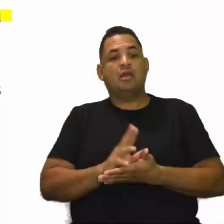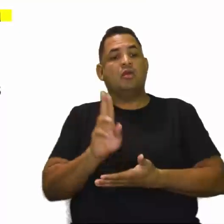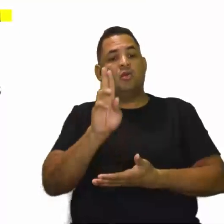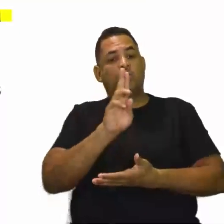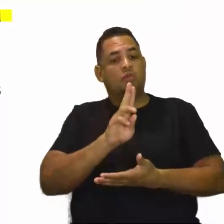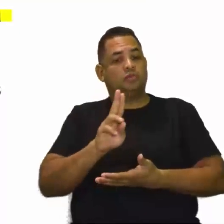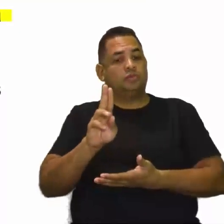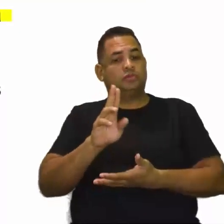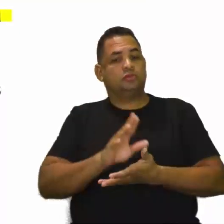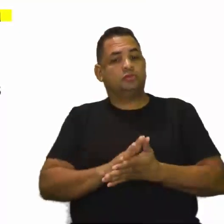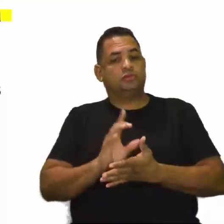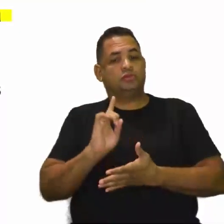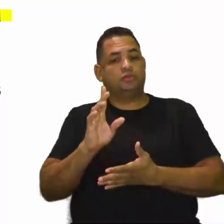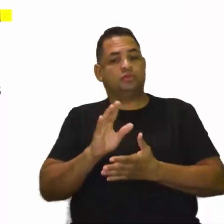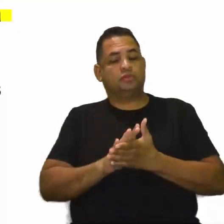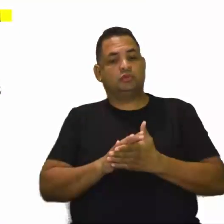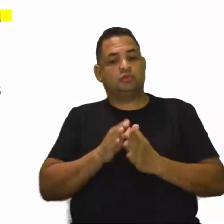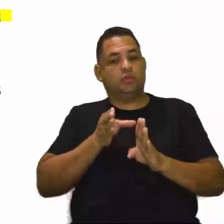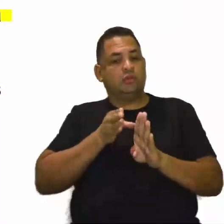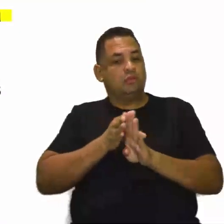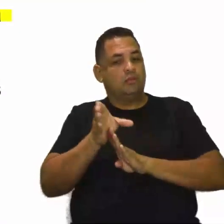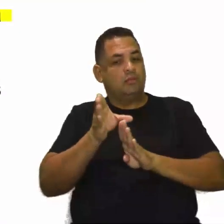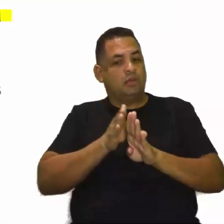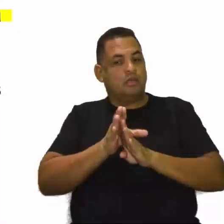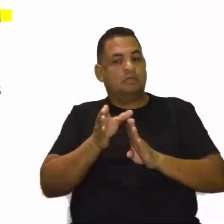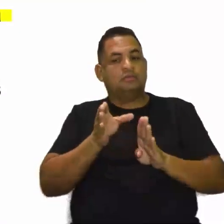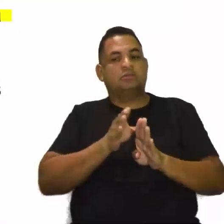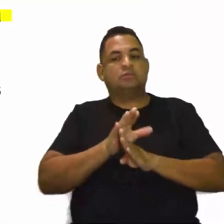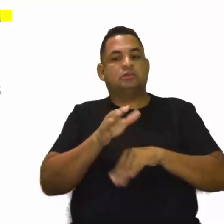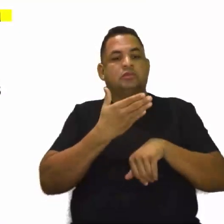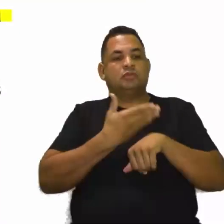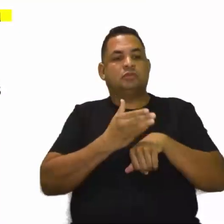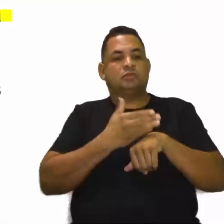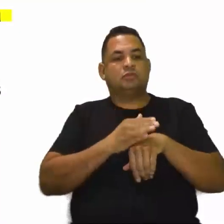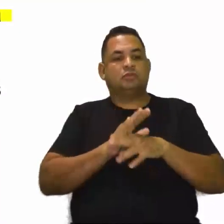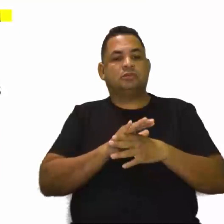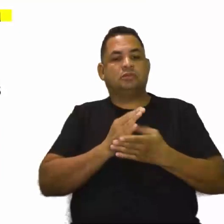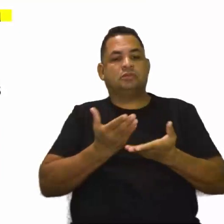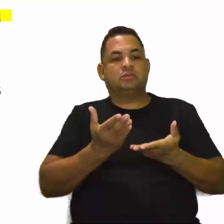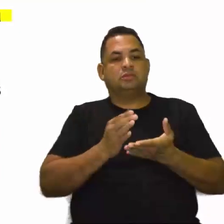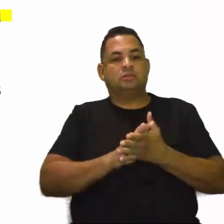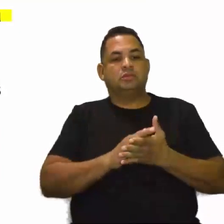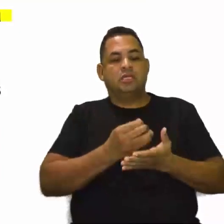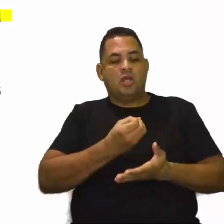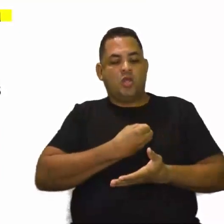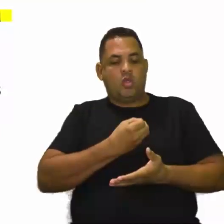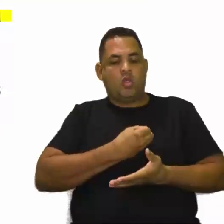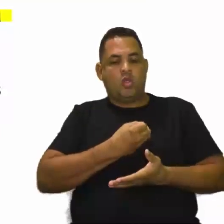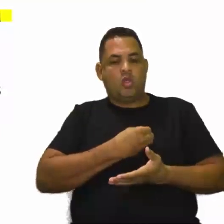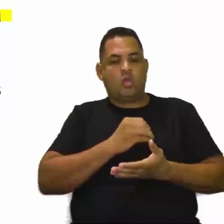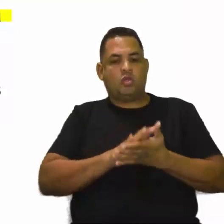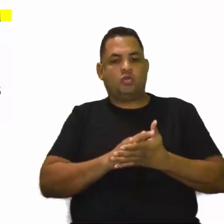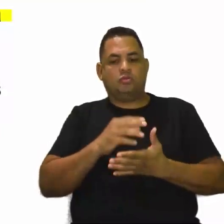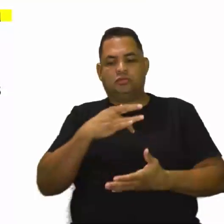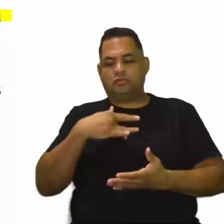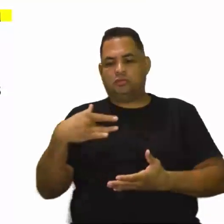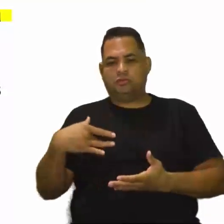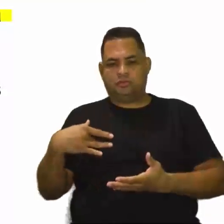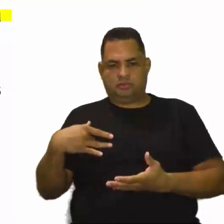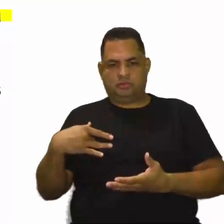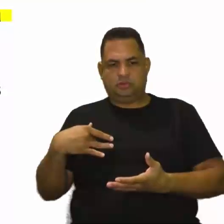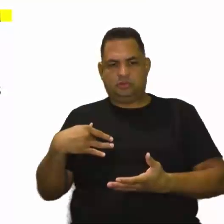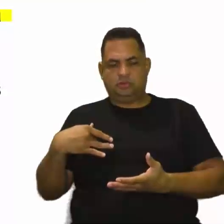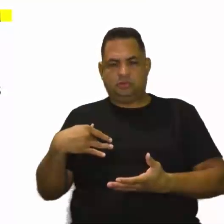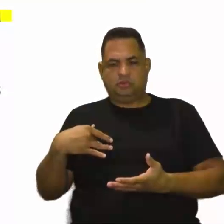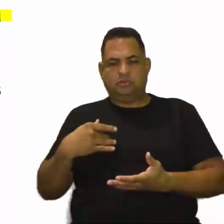utilizada somente na prescrição de exercícios e no levantamento de indicadores de saúde.